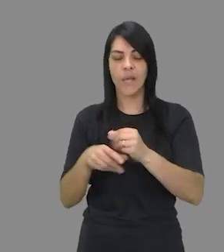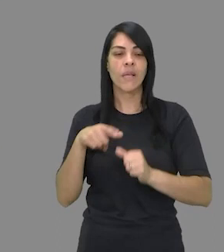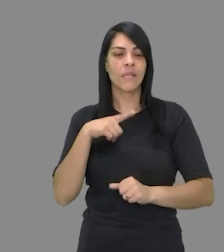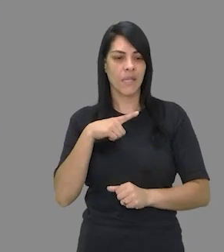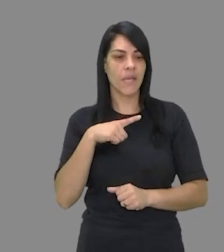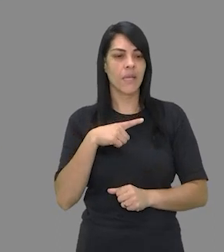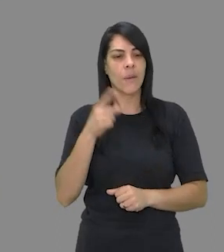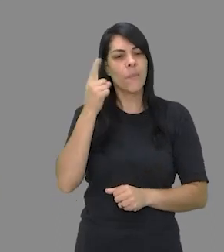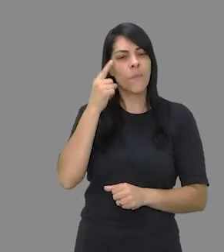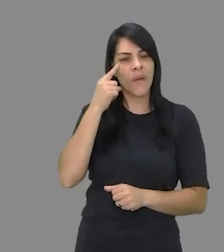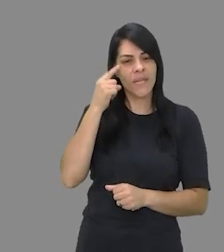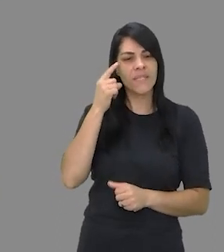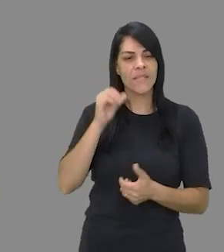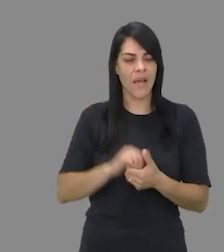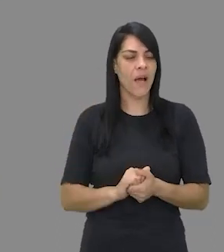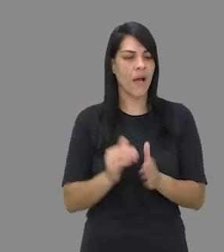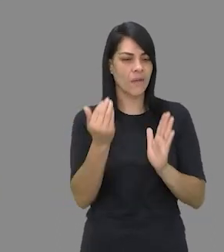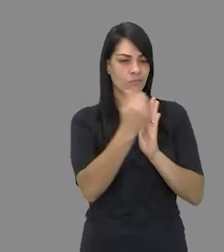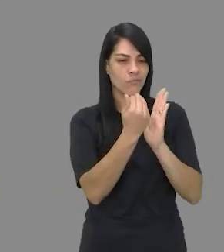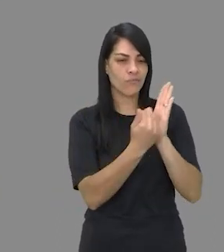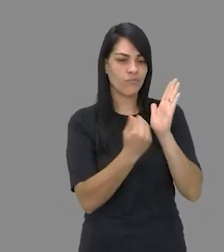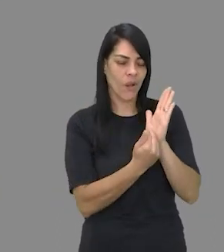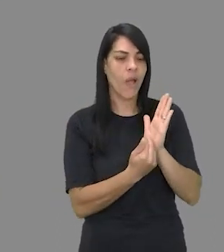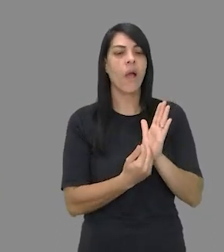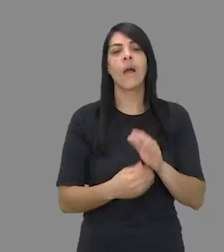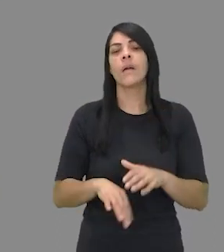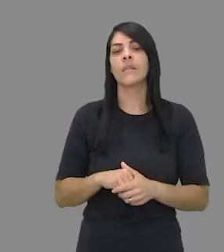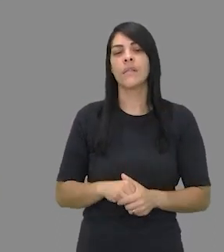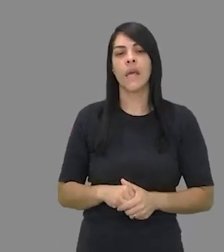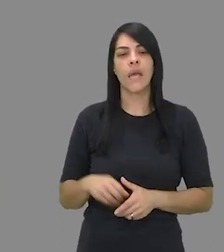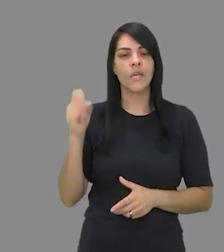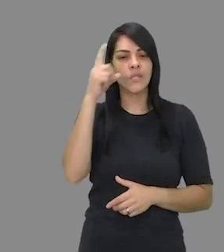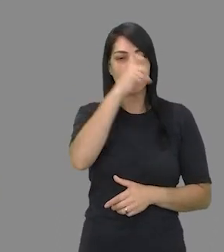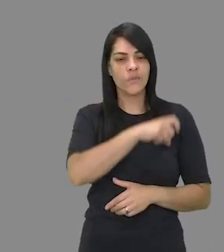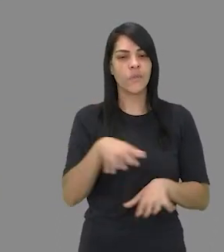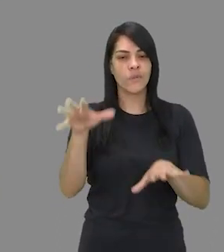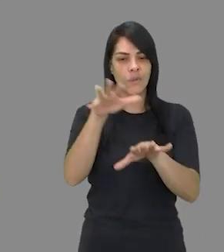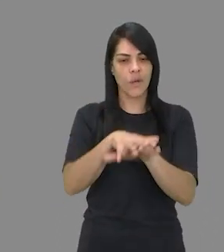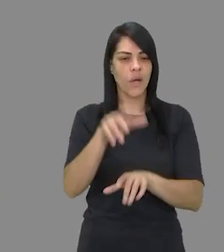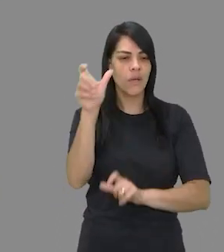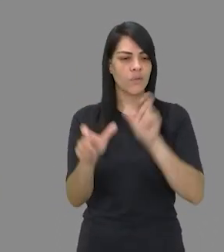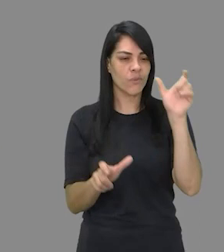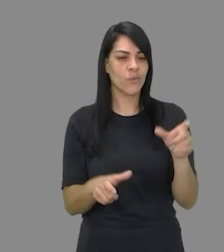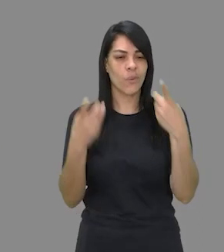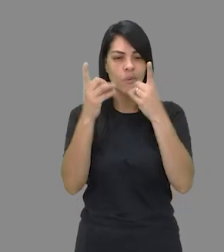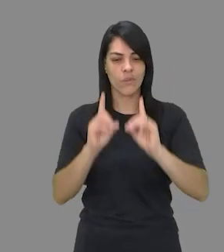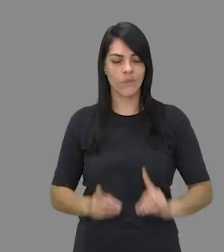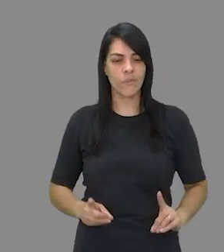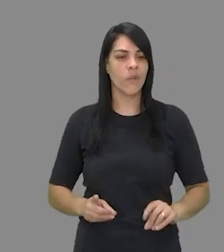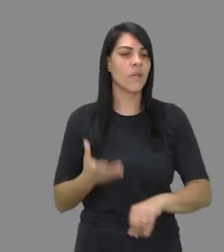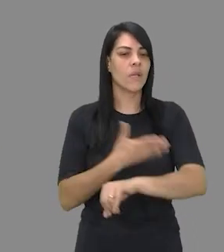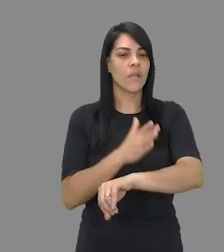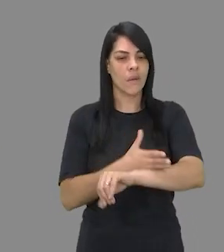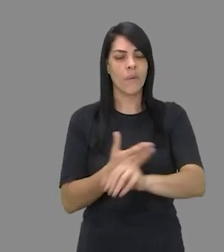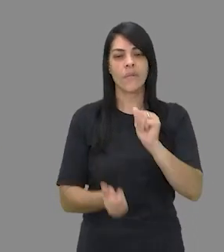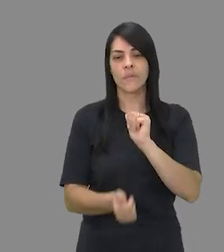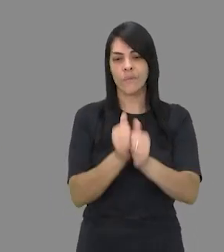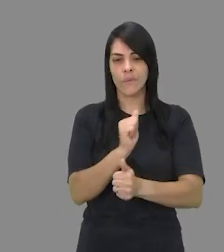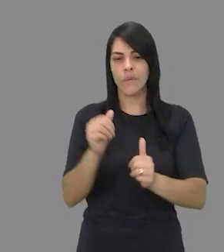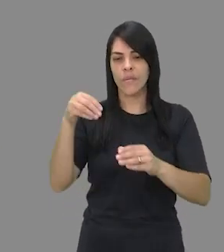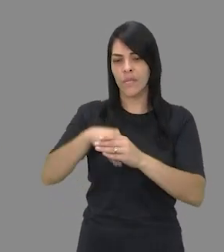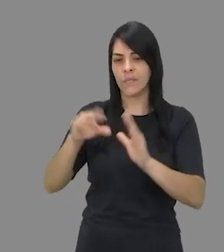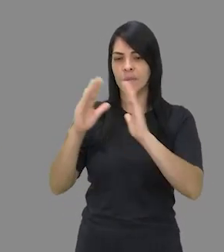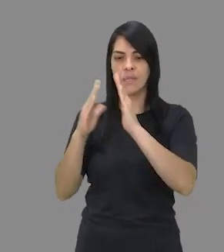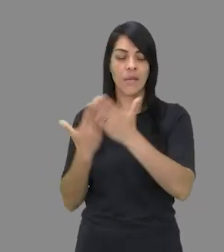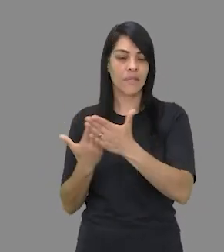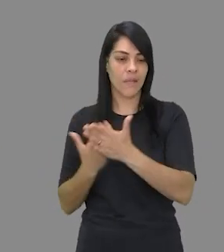né? Pensar nos pontos que dificultam a inclusão das pessoas com deficiência nessas práticas esportivas na escola. Está